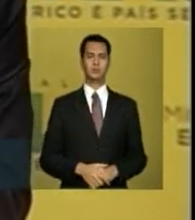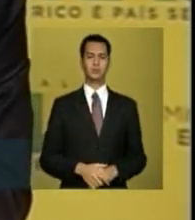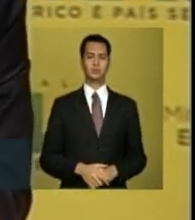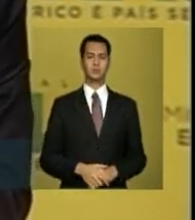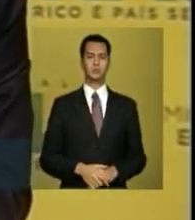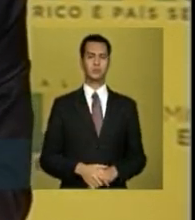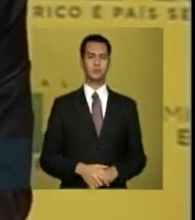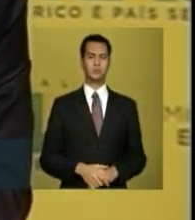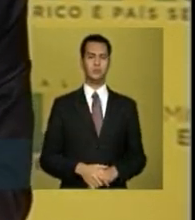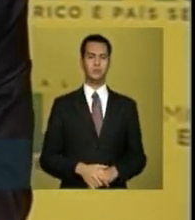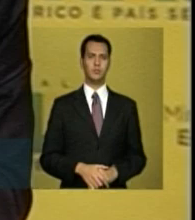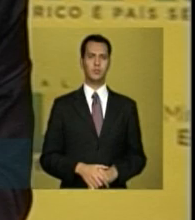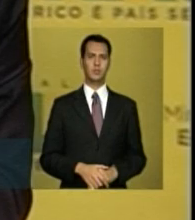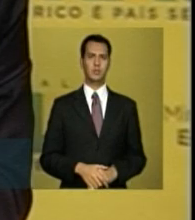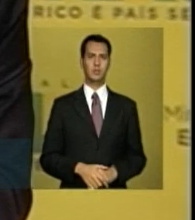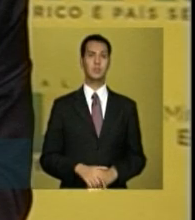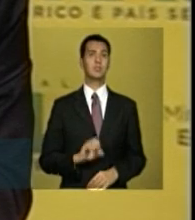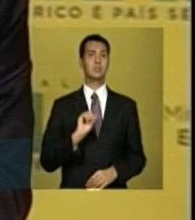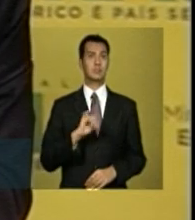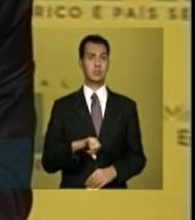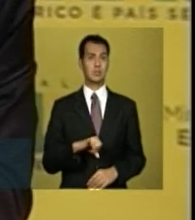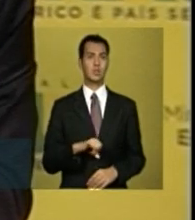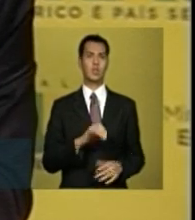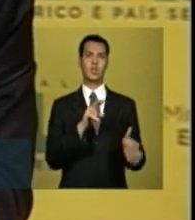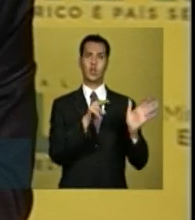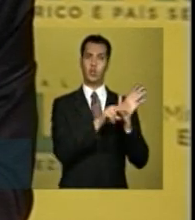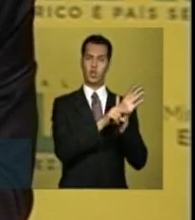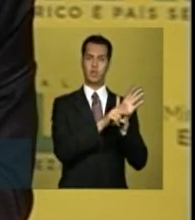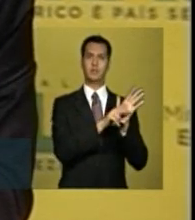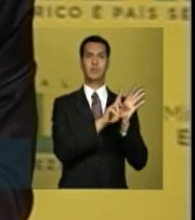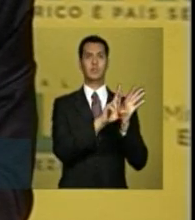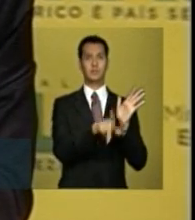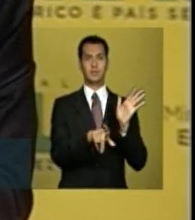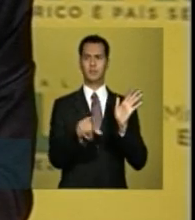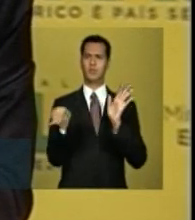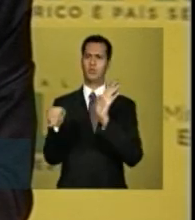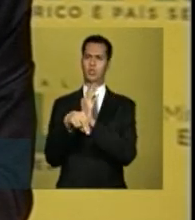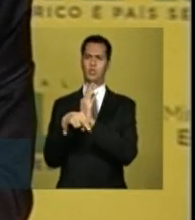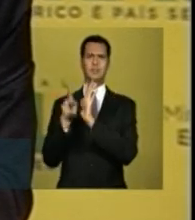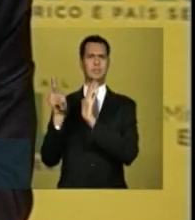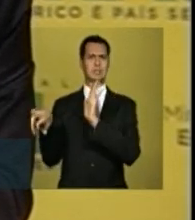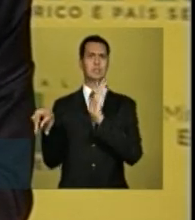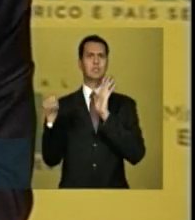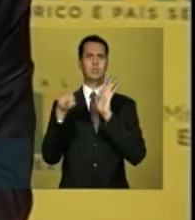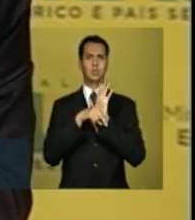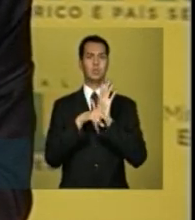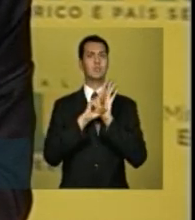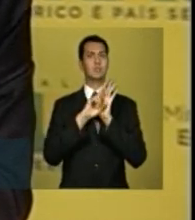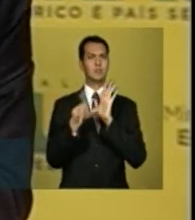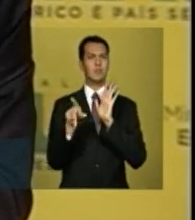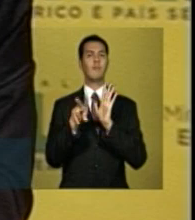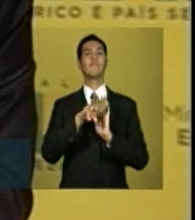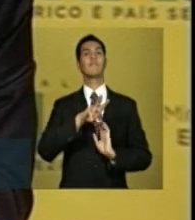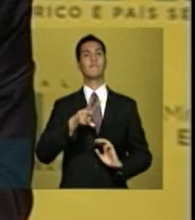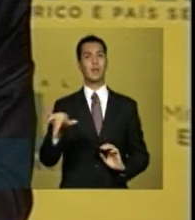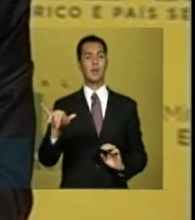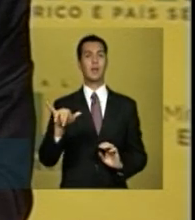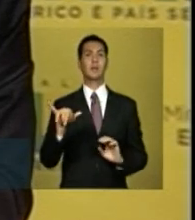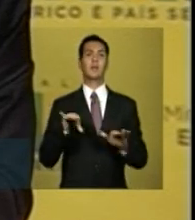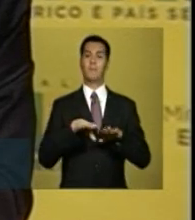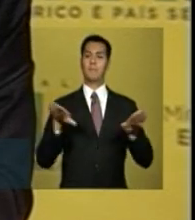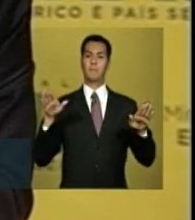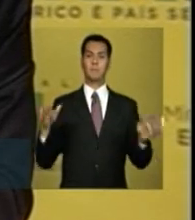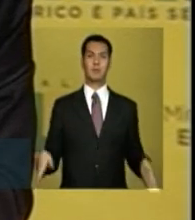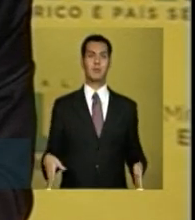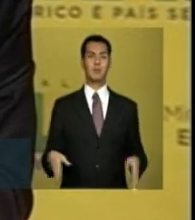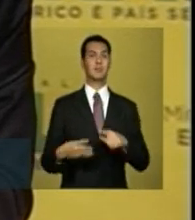permanecer a dispersão nós iremos para uma quarta avaliação que é uma banca certificadora uma